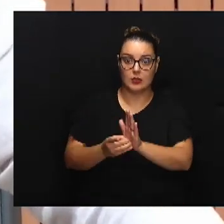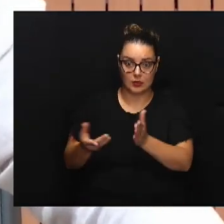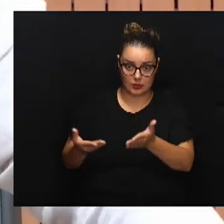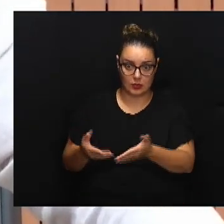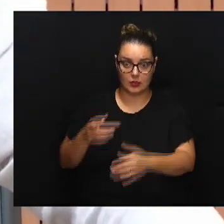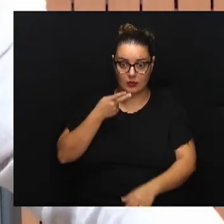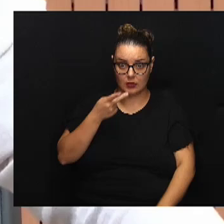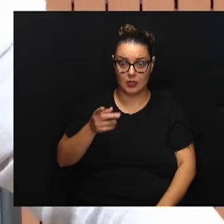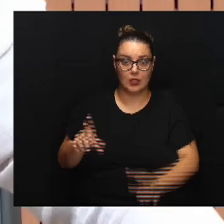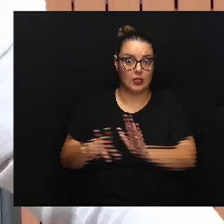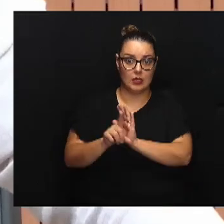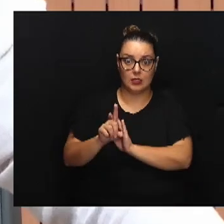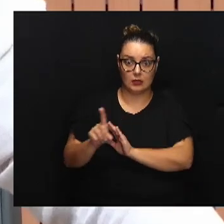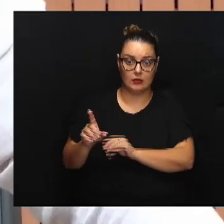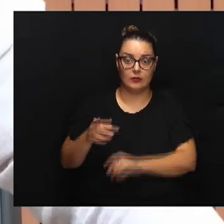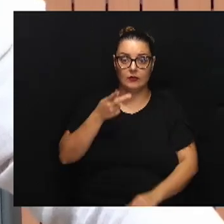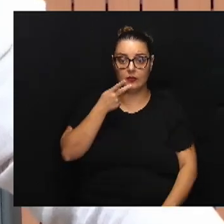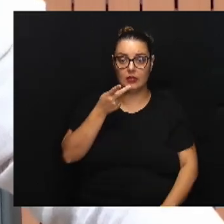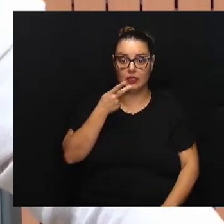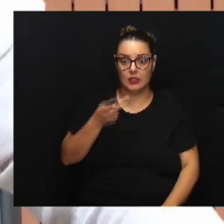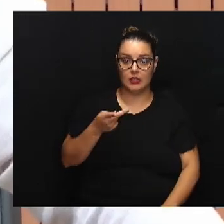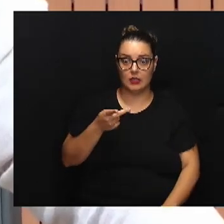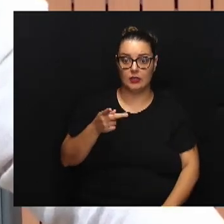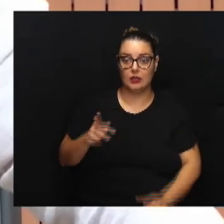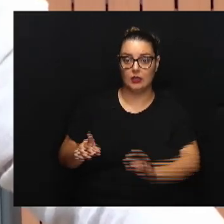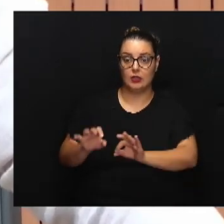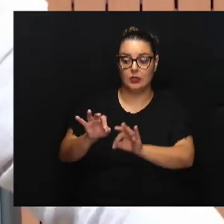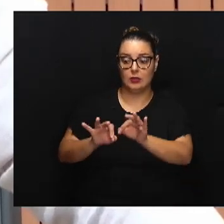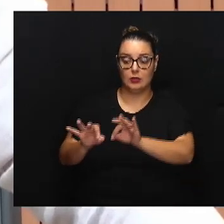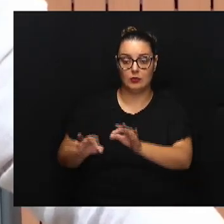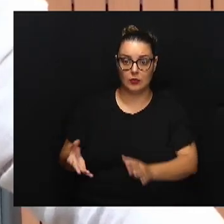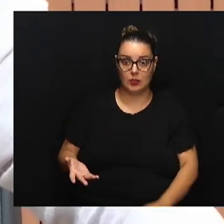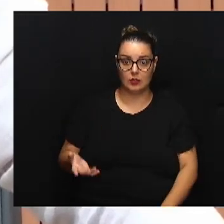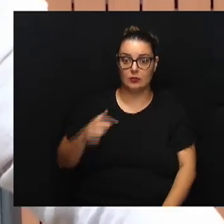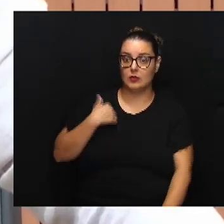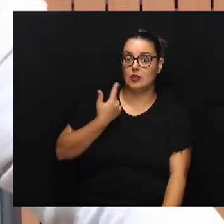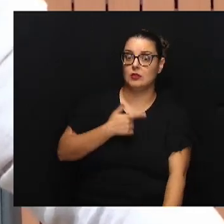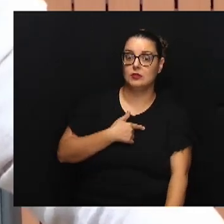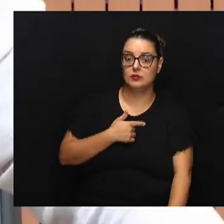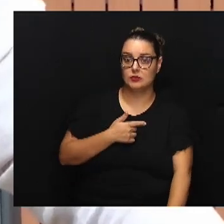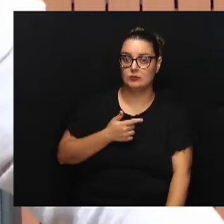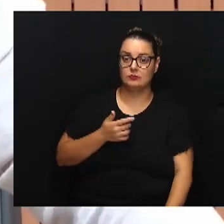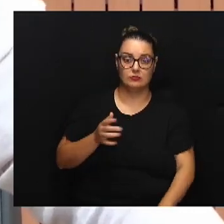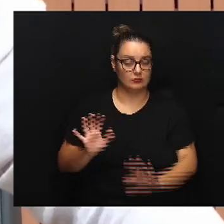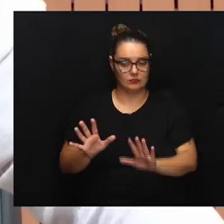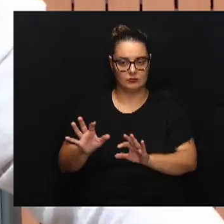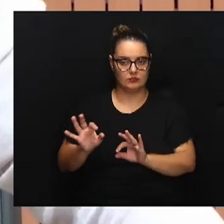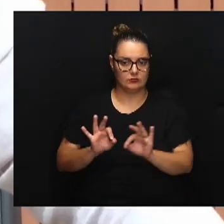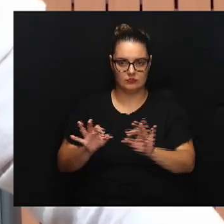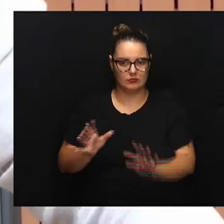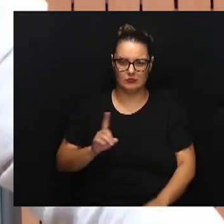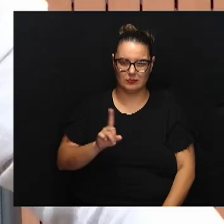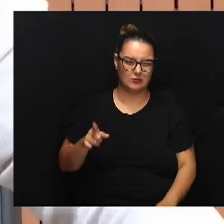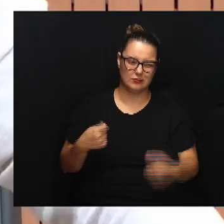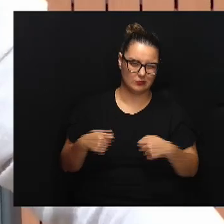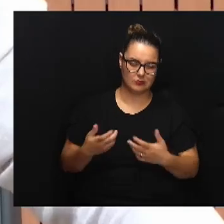a lei não. A lei ainda fica em projetos, mas nós não quisemos mexer, e acho que nem era